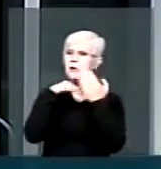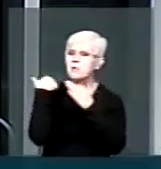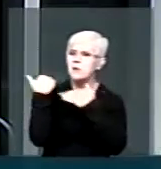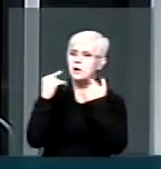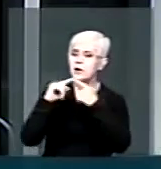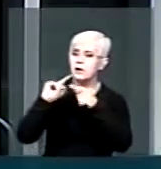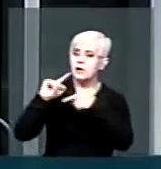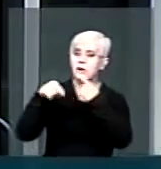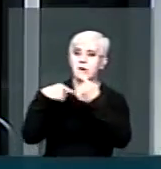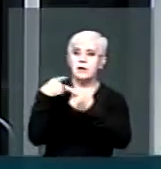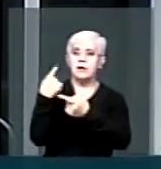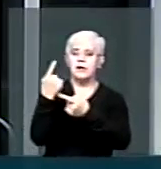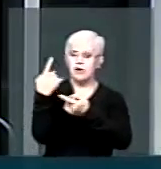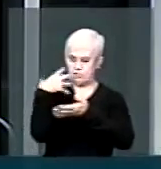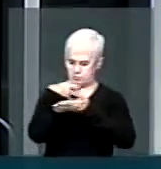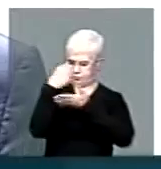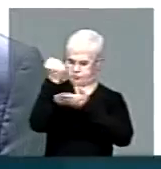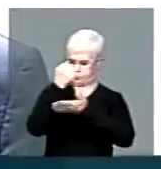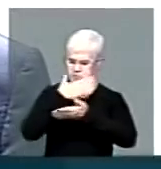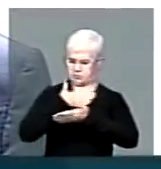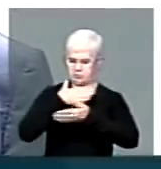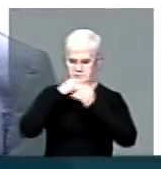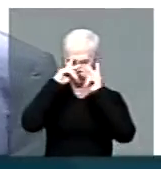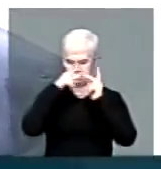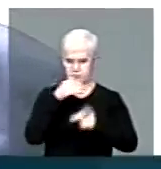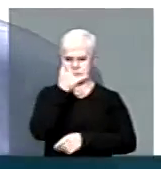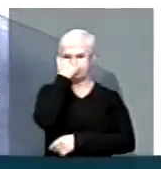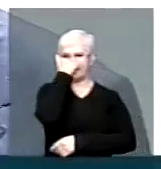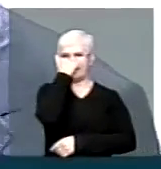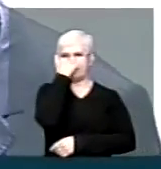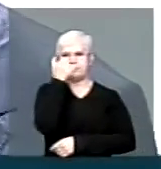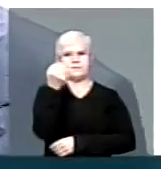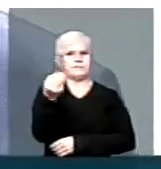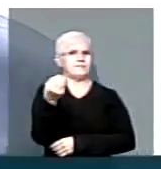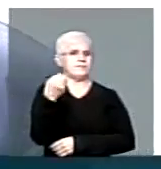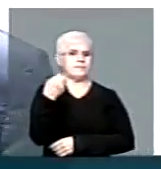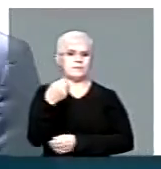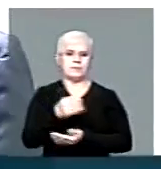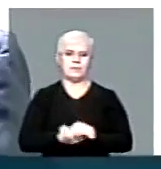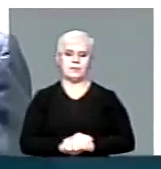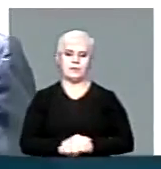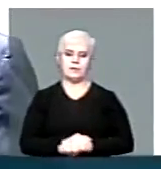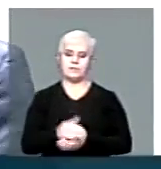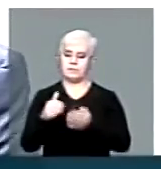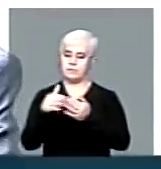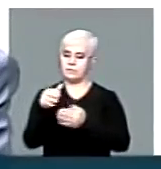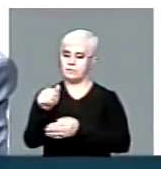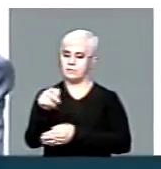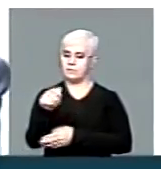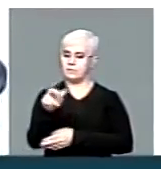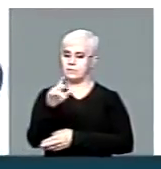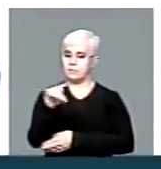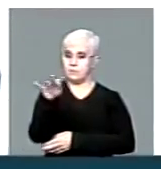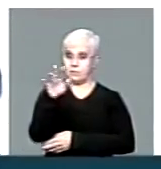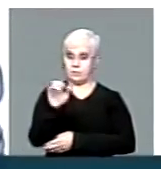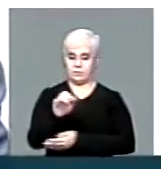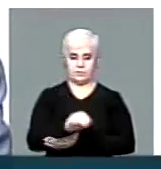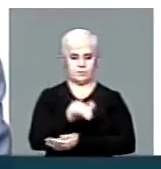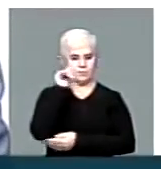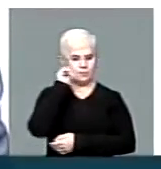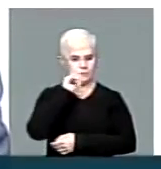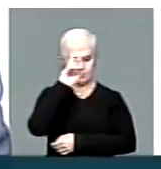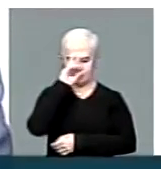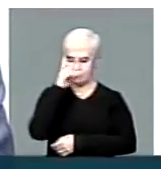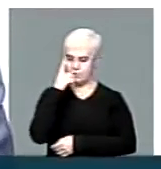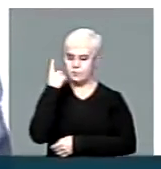cedo, nos alcançará. Vossa Excelência me permite uma parte? Pois não, deputado. Nobre deputada, o assunto